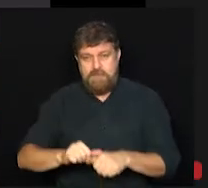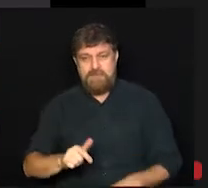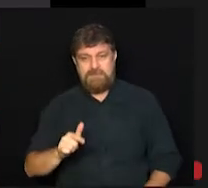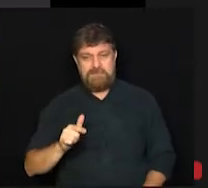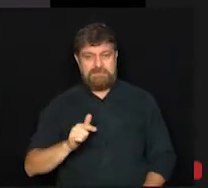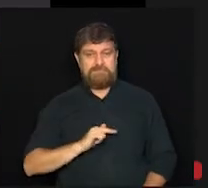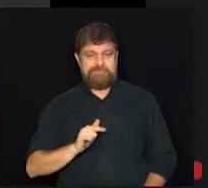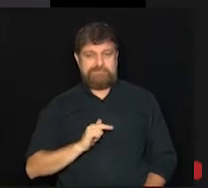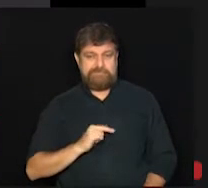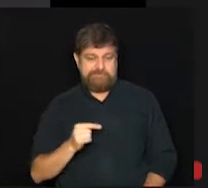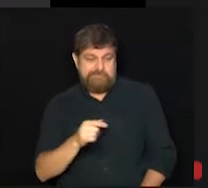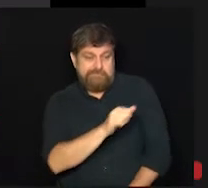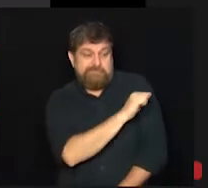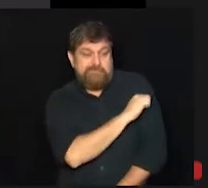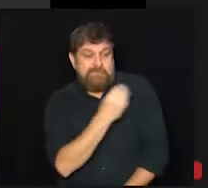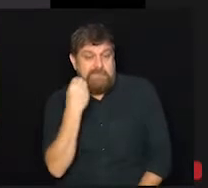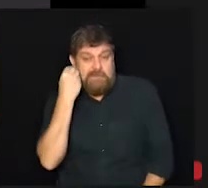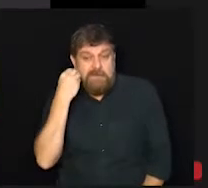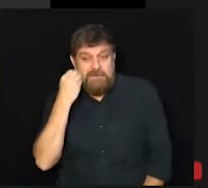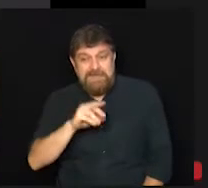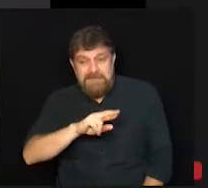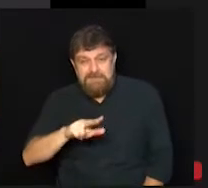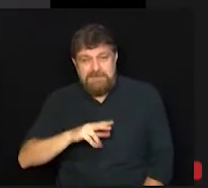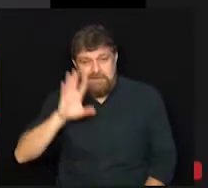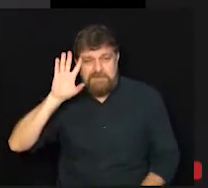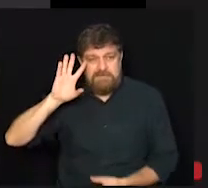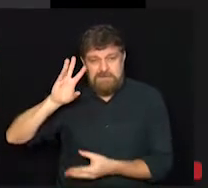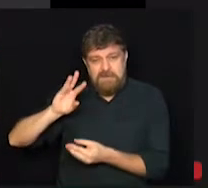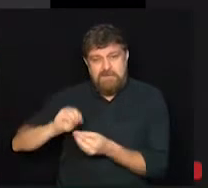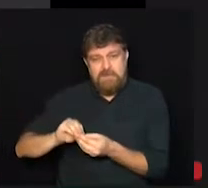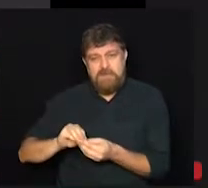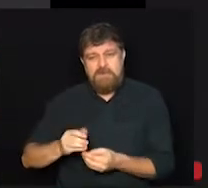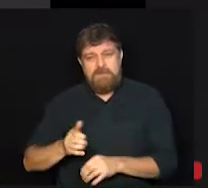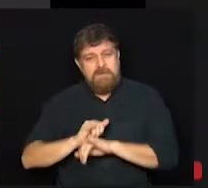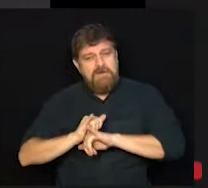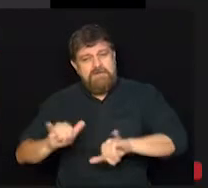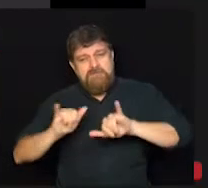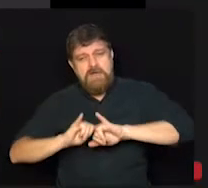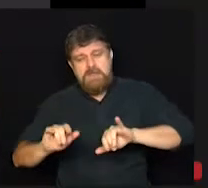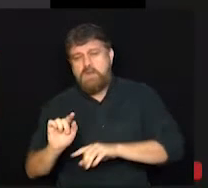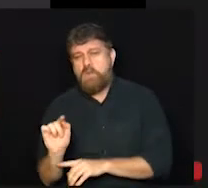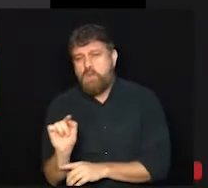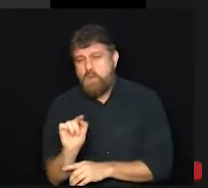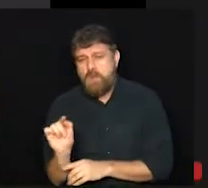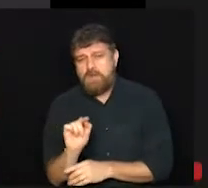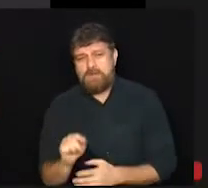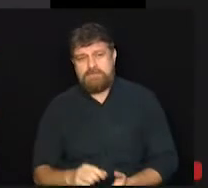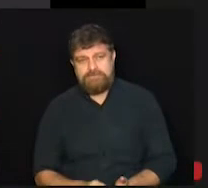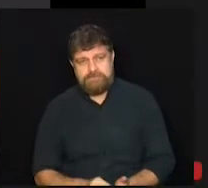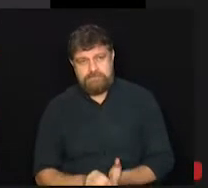mudança. E eu termino aqui falando, então, e focando agora na questão